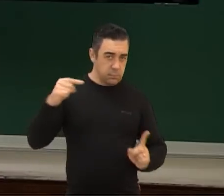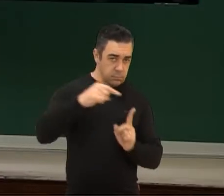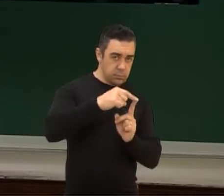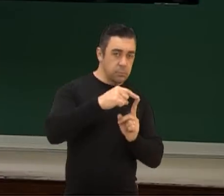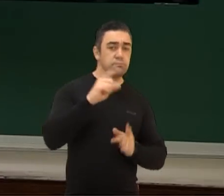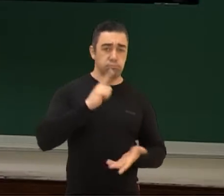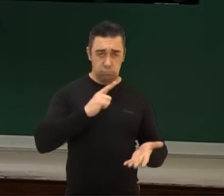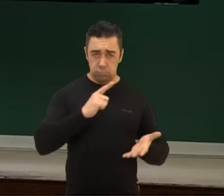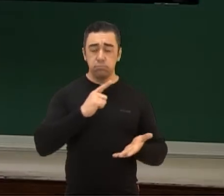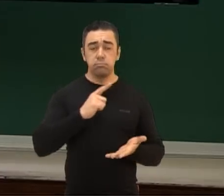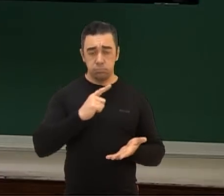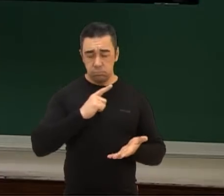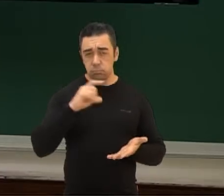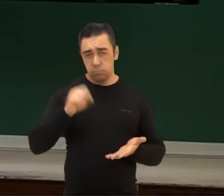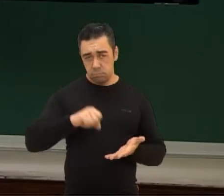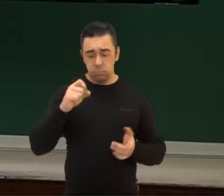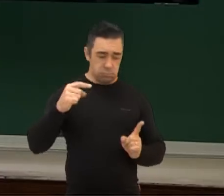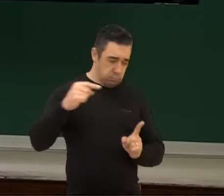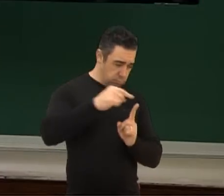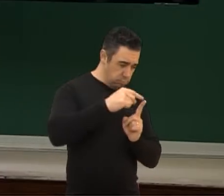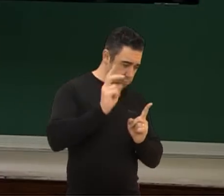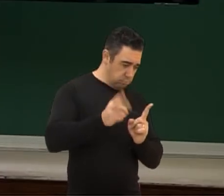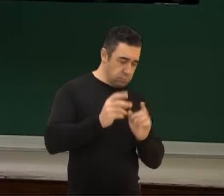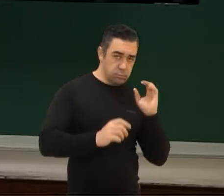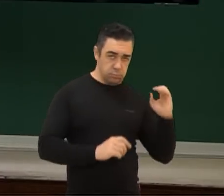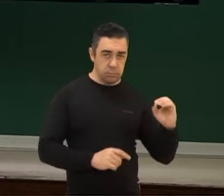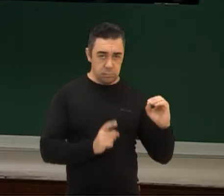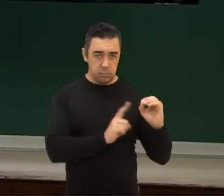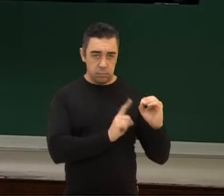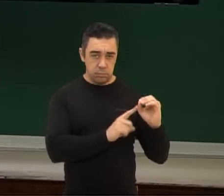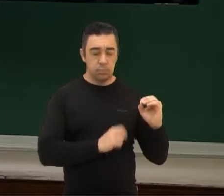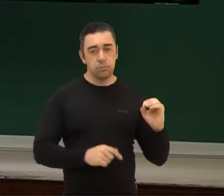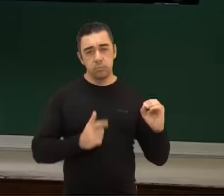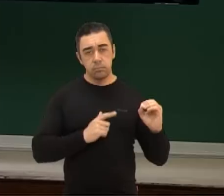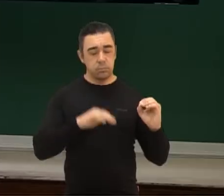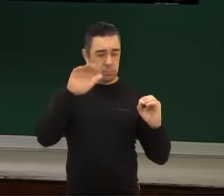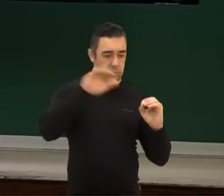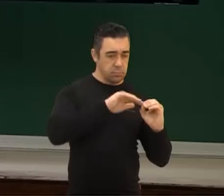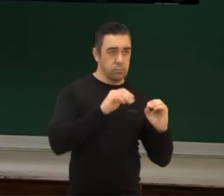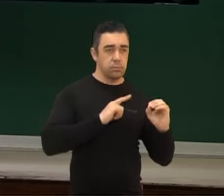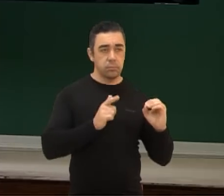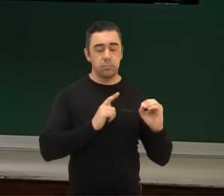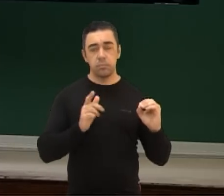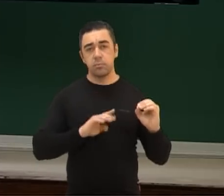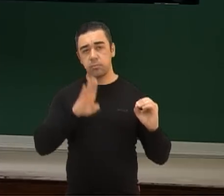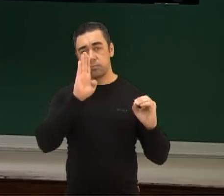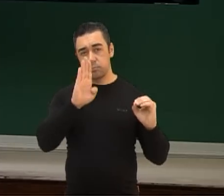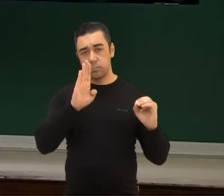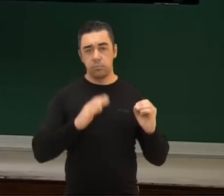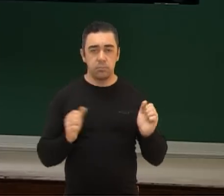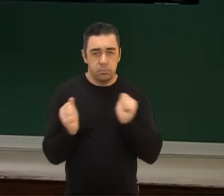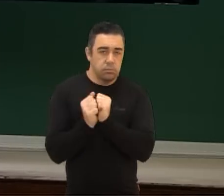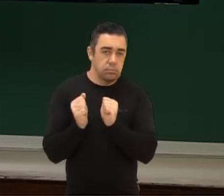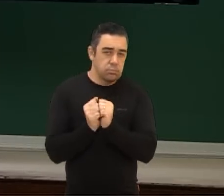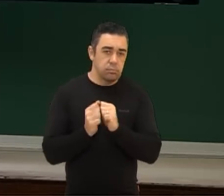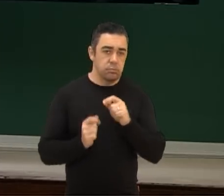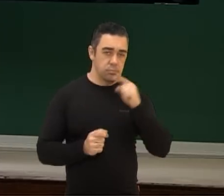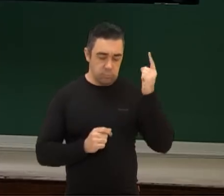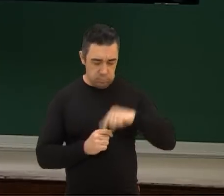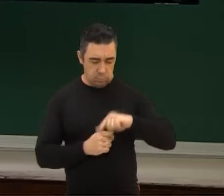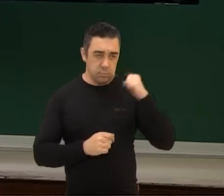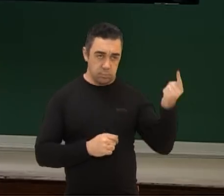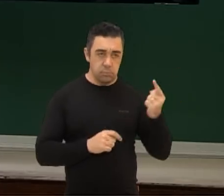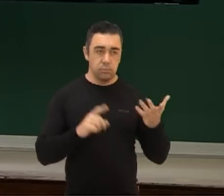comum? Sim, né? E eles têm um lado em comum? Também. Qual que é esse lado em comum? O ângulo